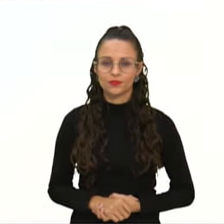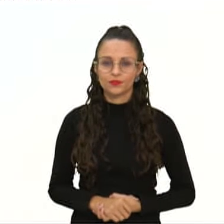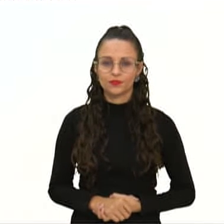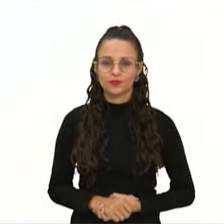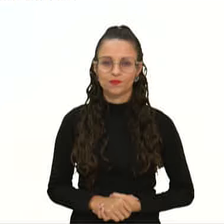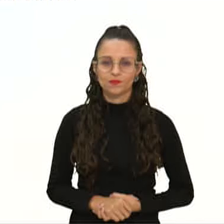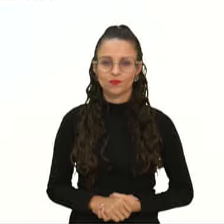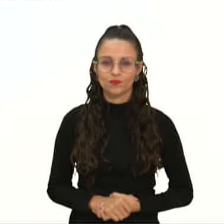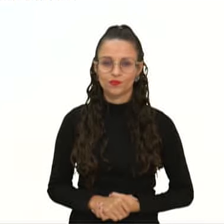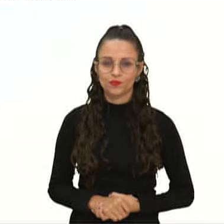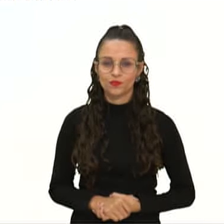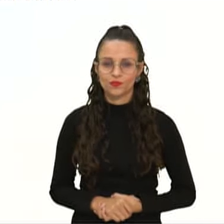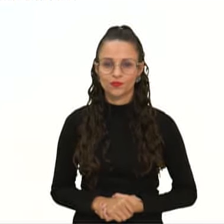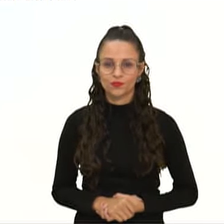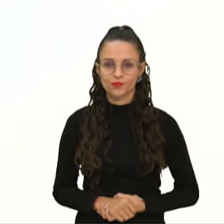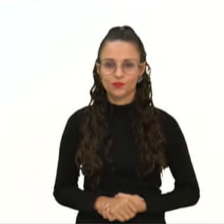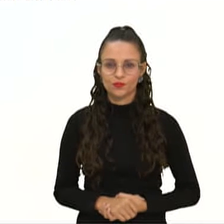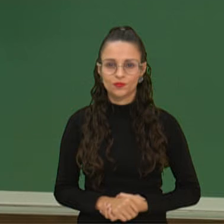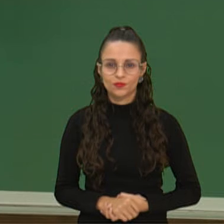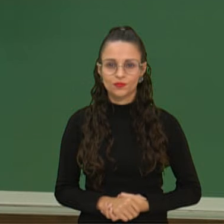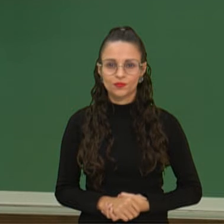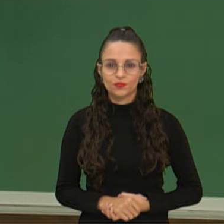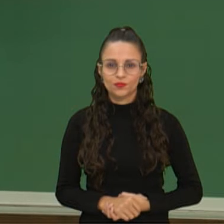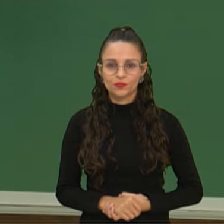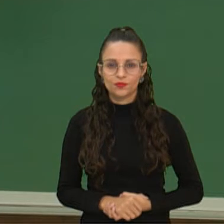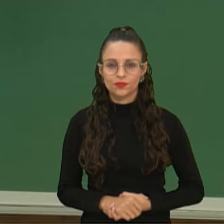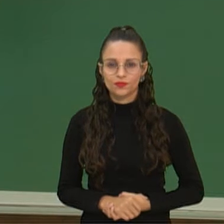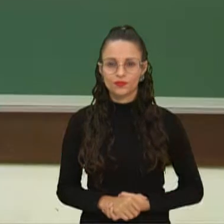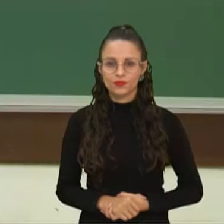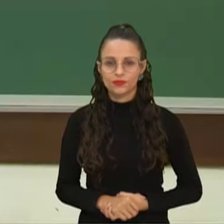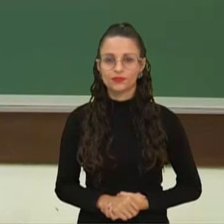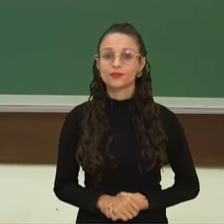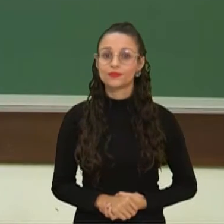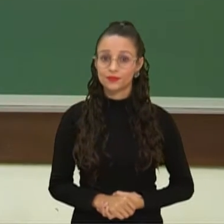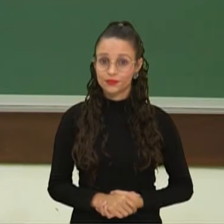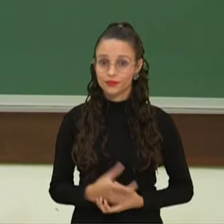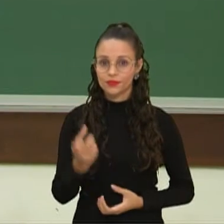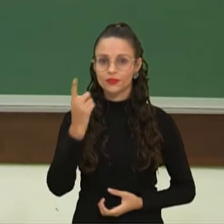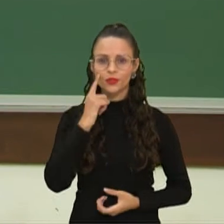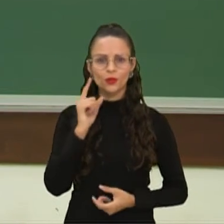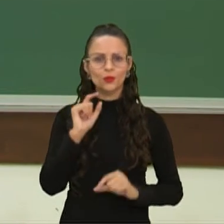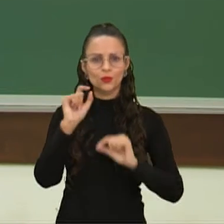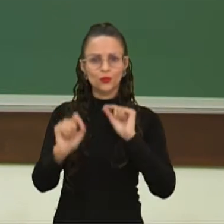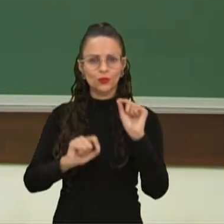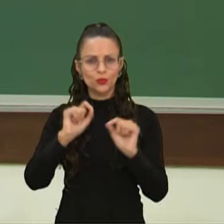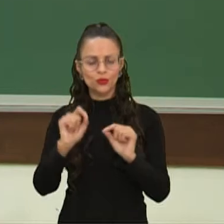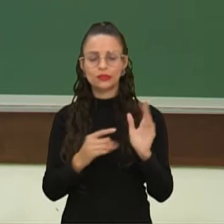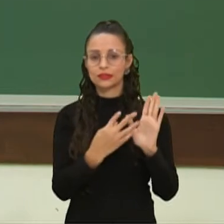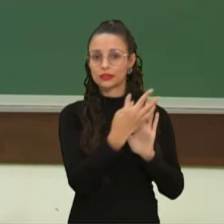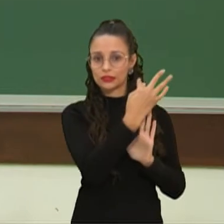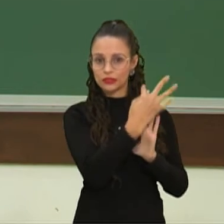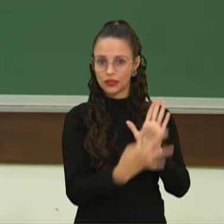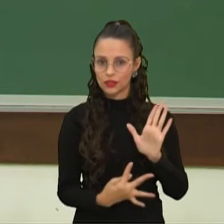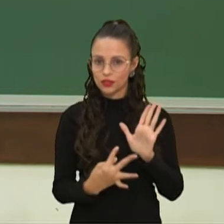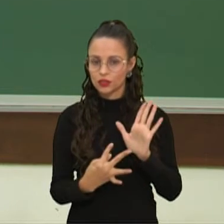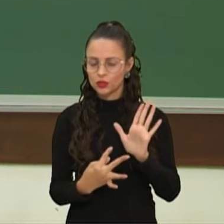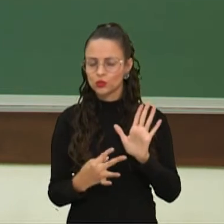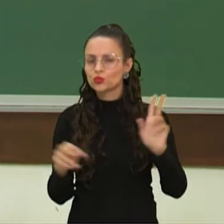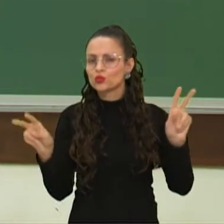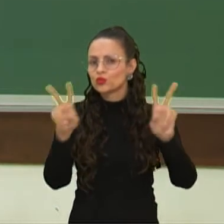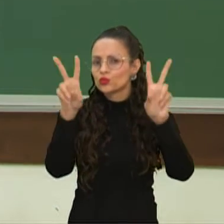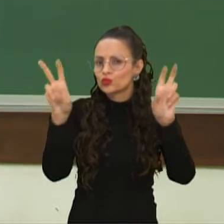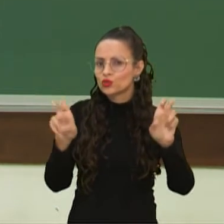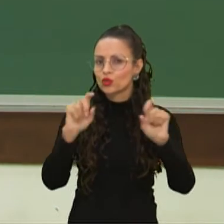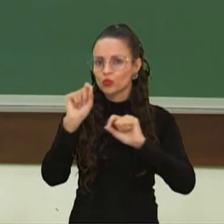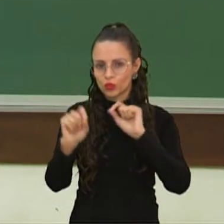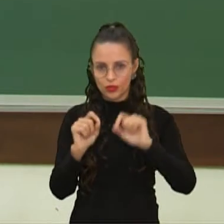other details about the enemy's means of locomotion. Então, mais ou menos, do que o texto fala? Ele fala assim,